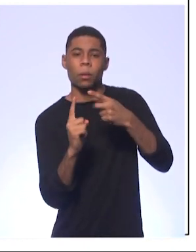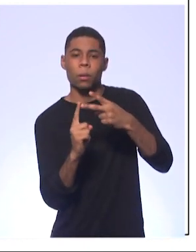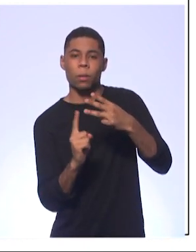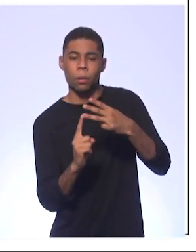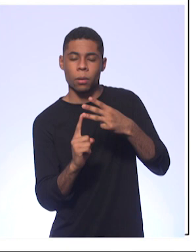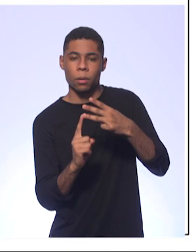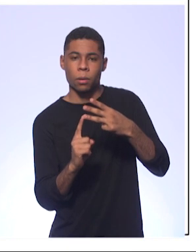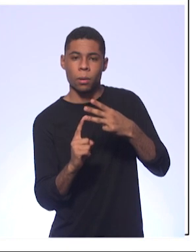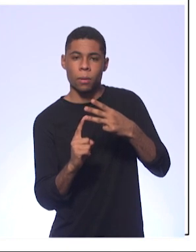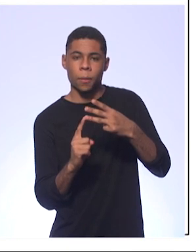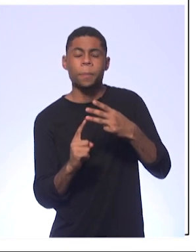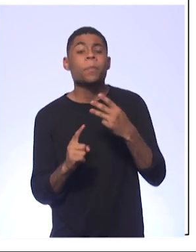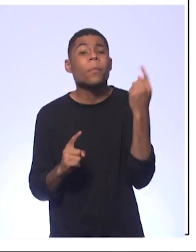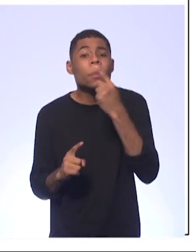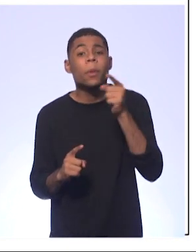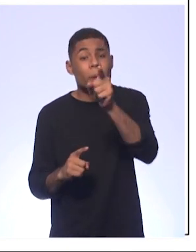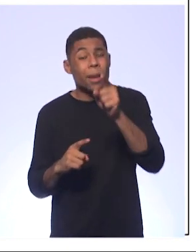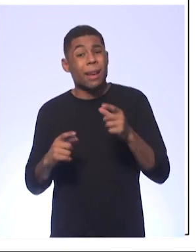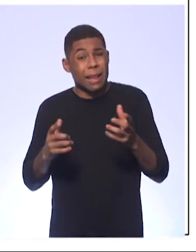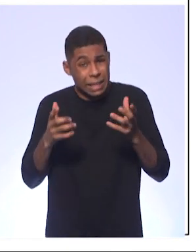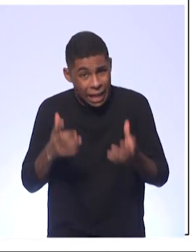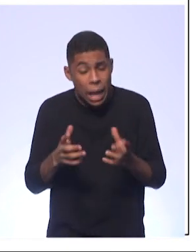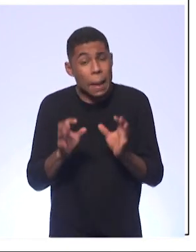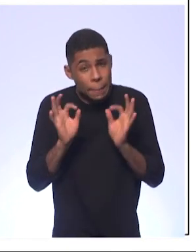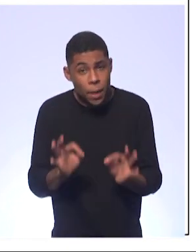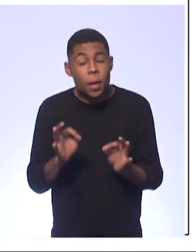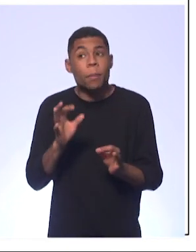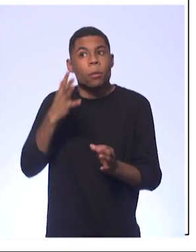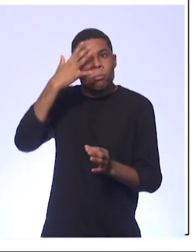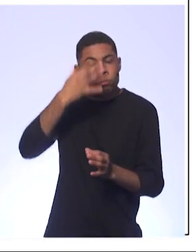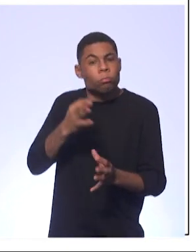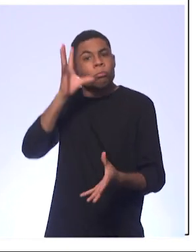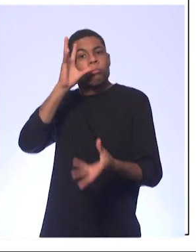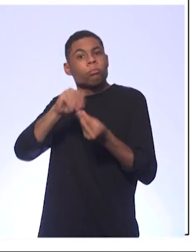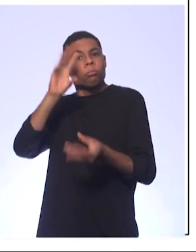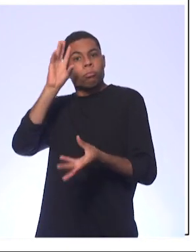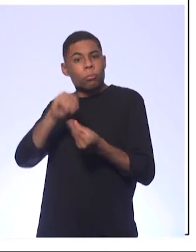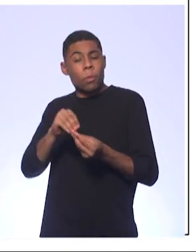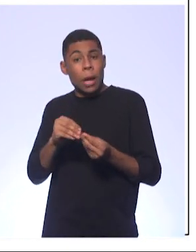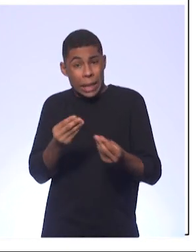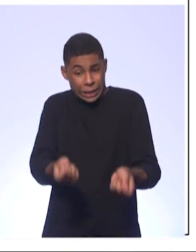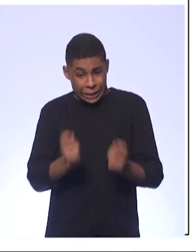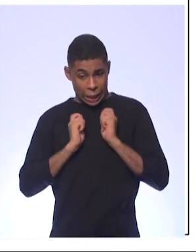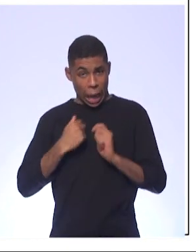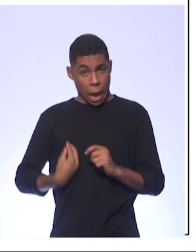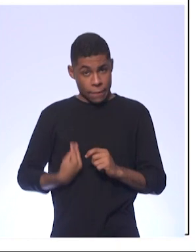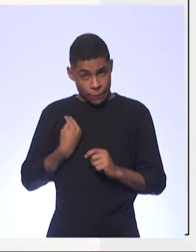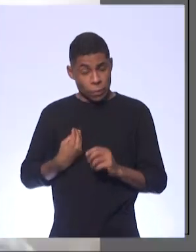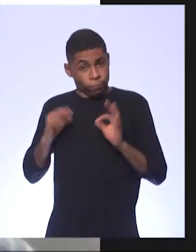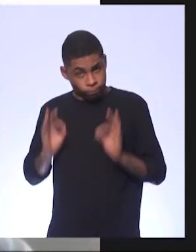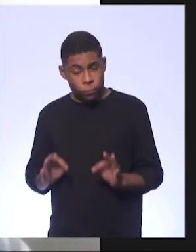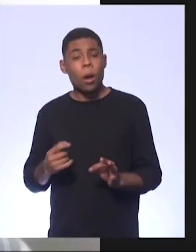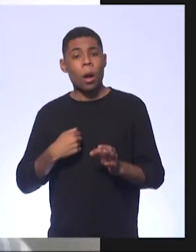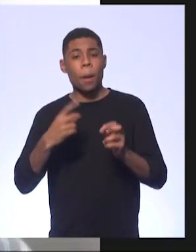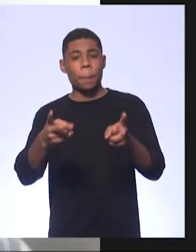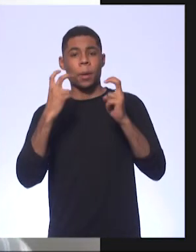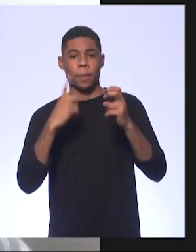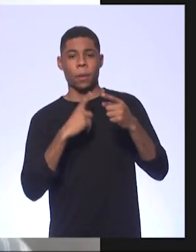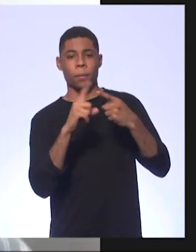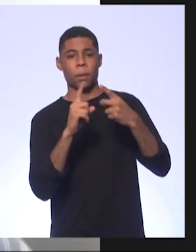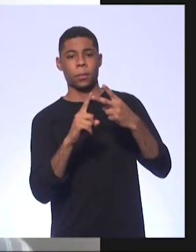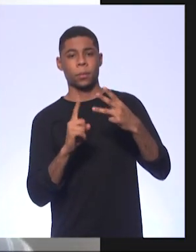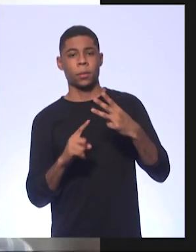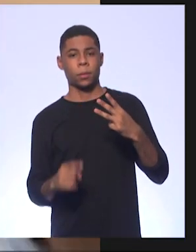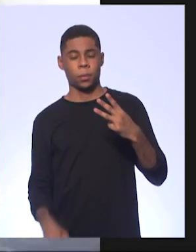primeira coisa para a gente trazer a compreensão leitura para o concreto da vida é perceber que eu tenho essas 3